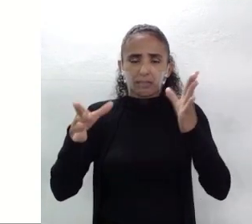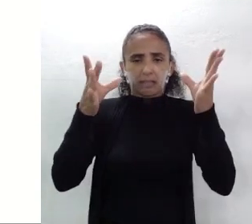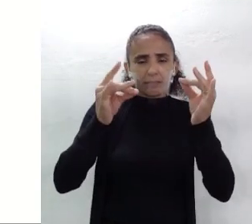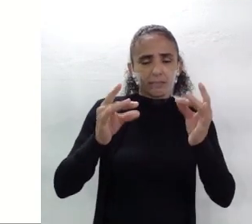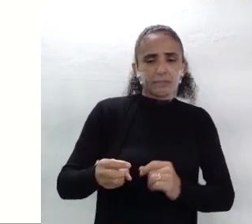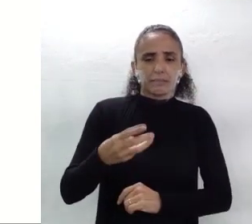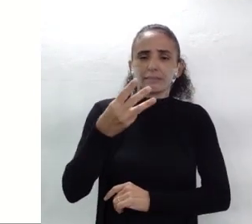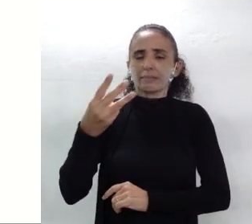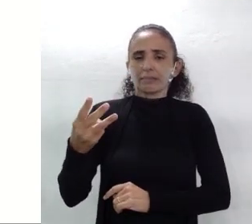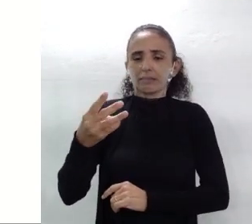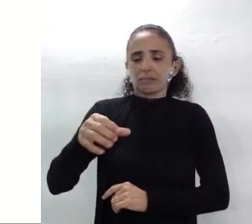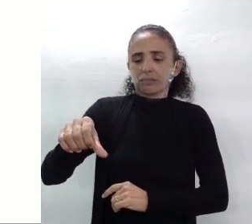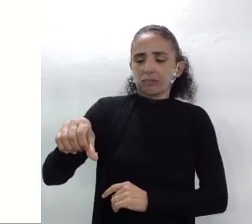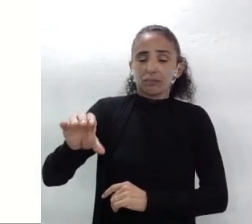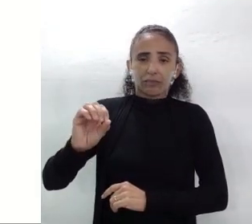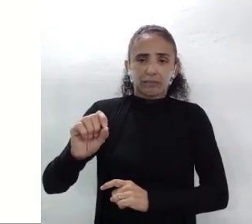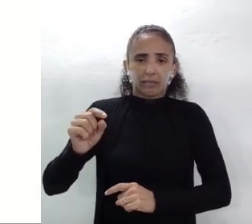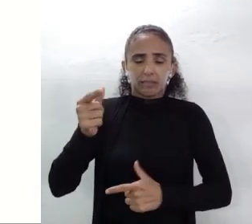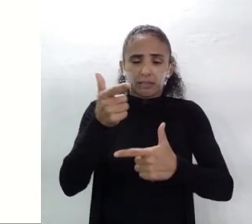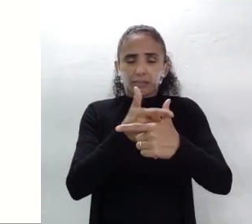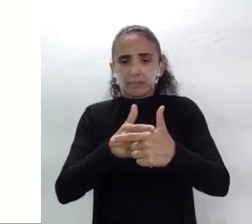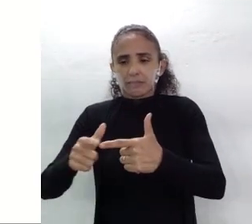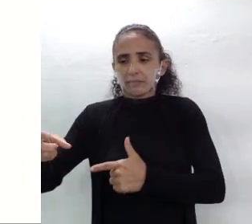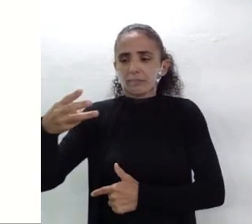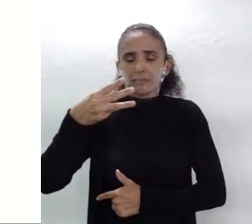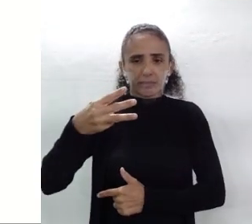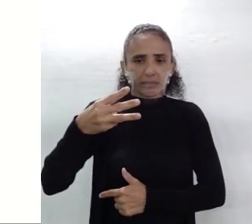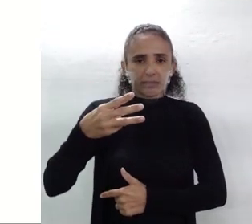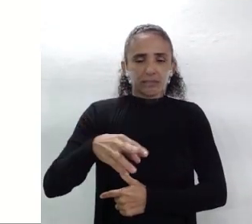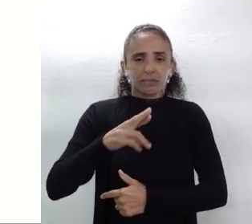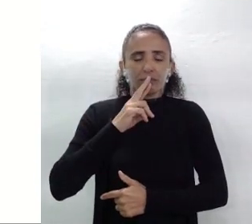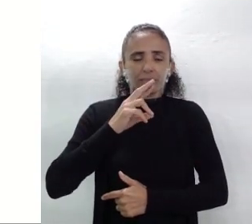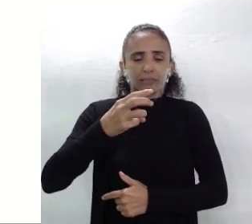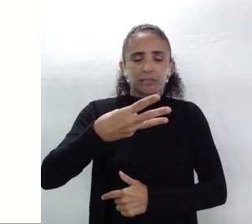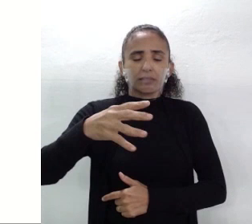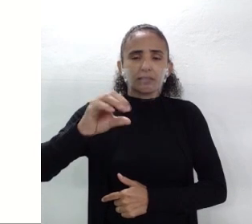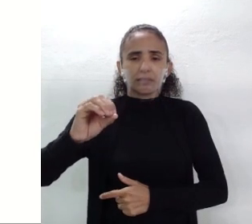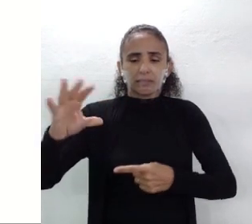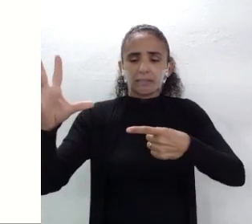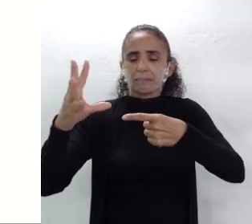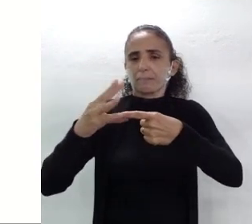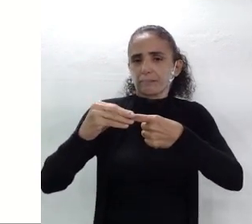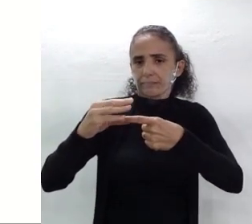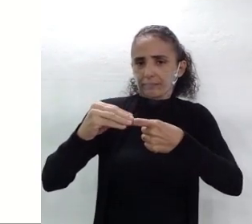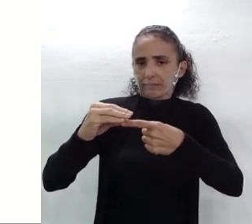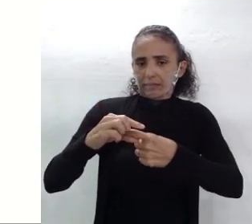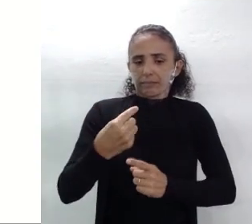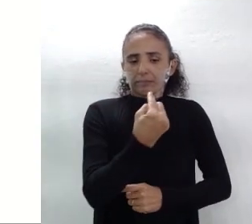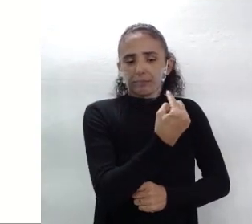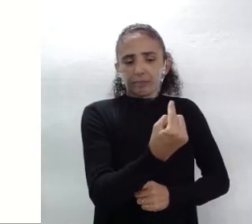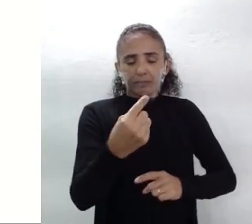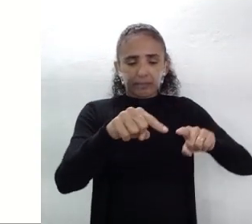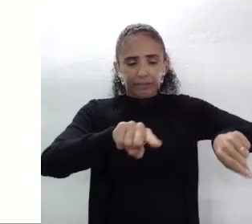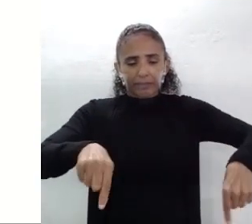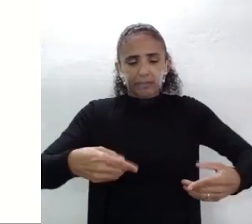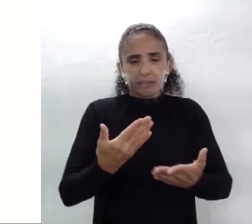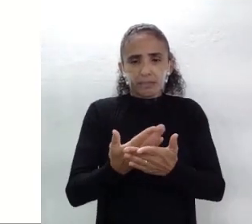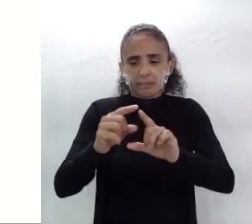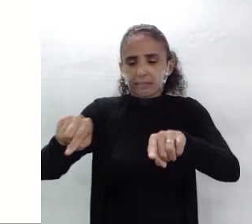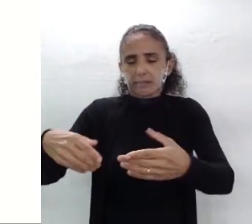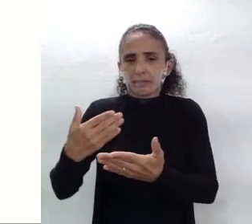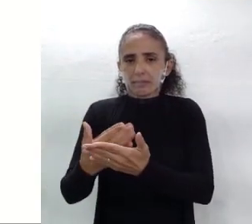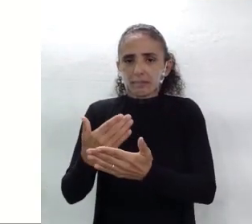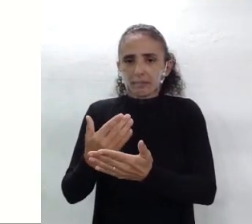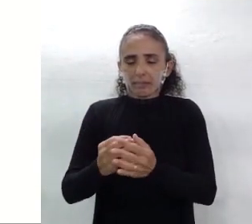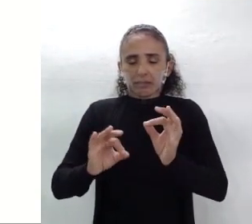3. 90 dividido por 3 vai ser 30 canetas em cada saco. Só que azul são 2,